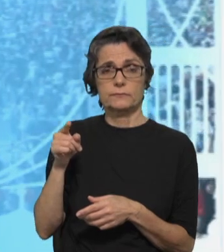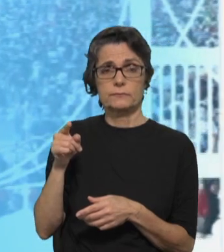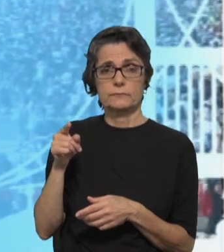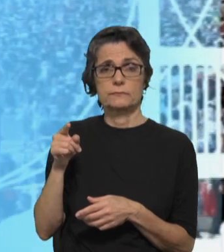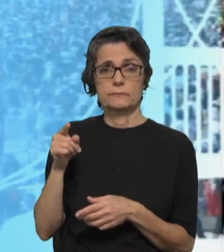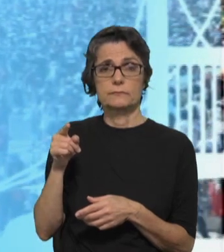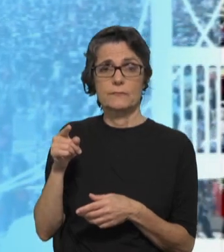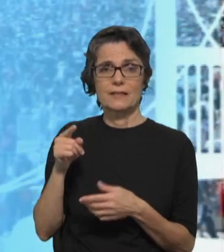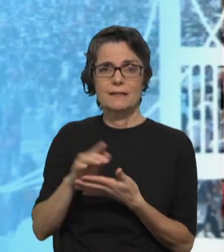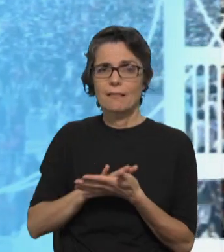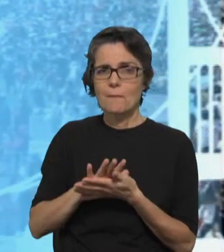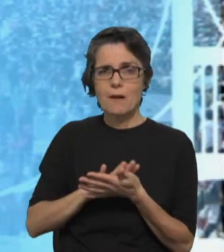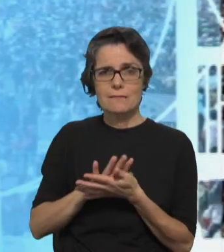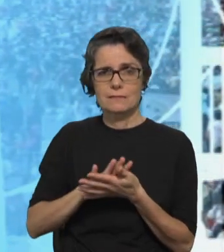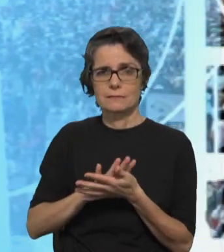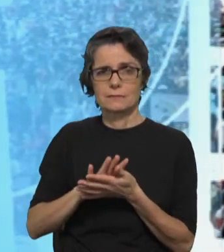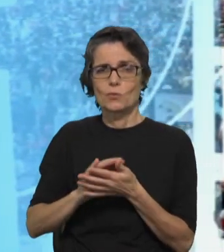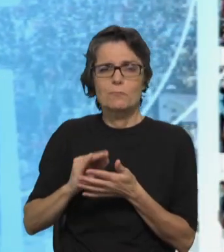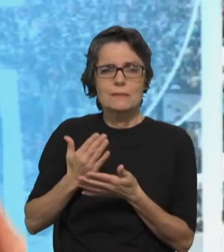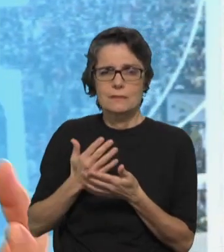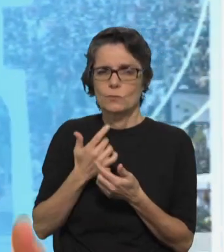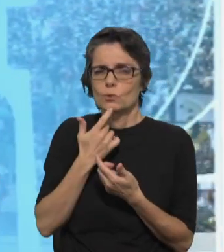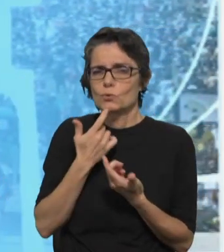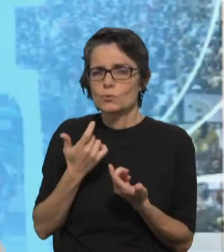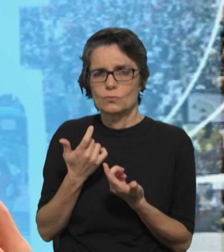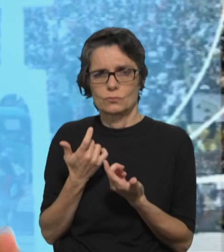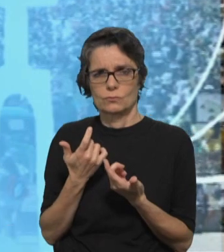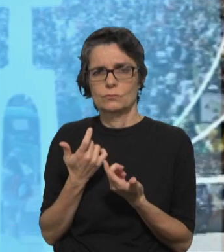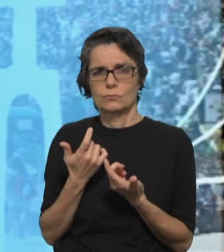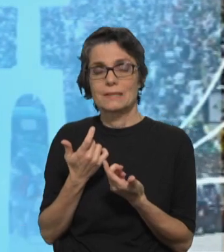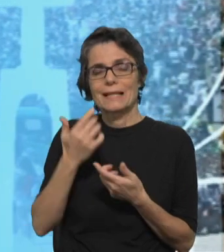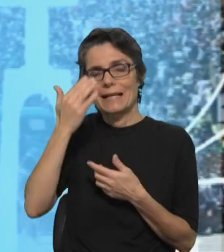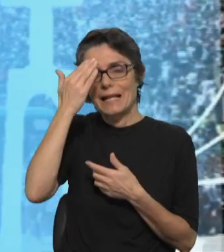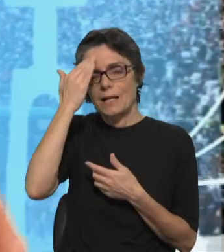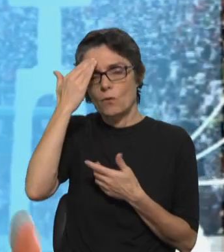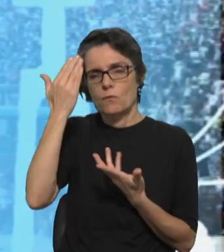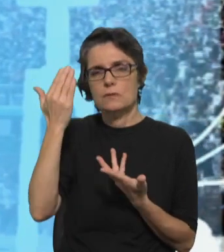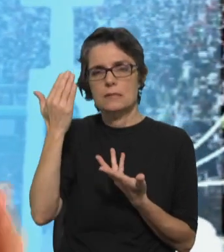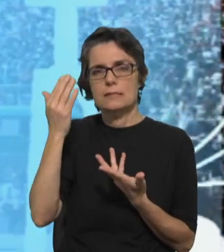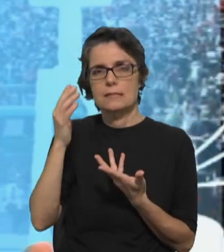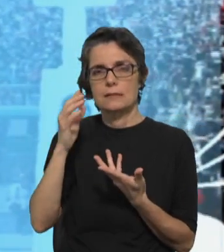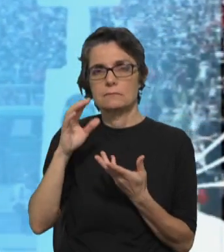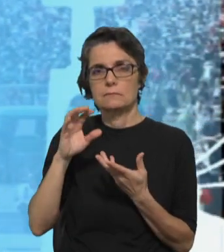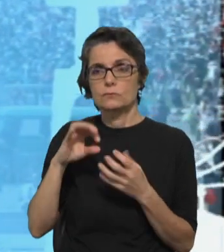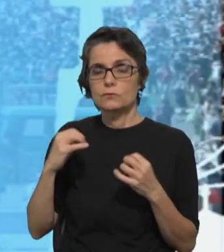na gênese daquilo que foi uma consciência coletiva de que